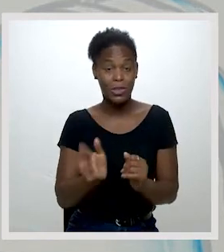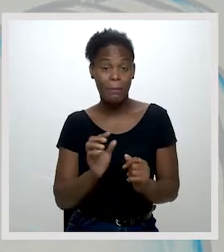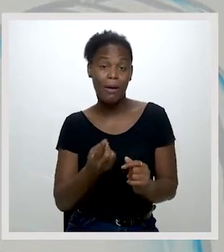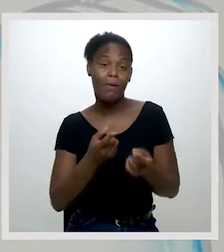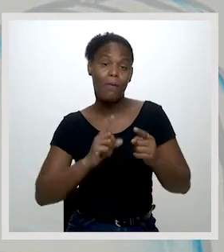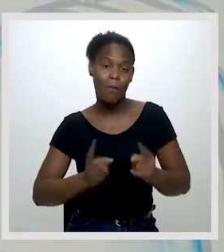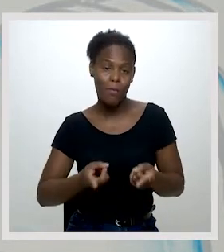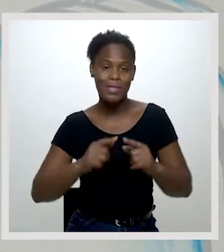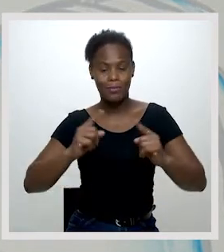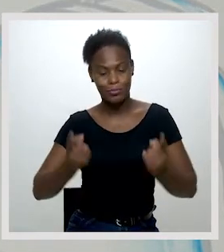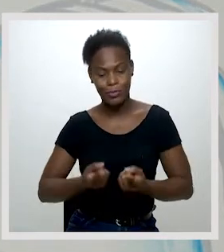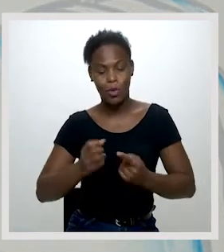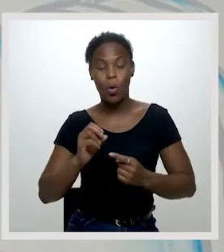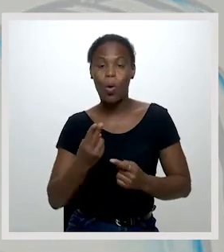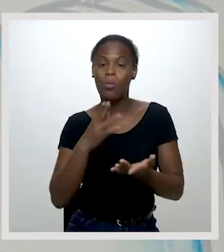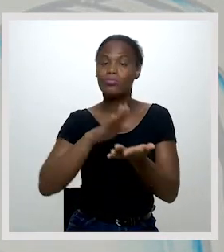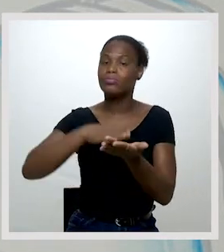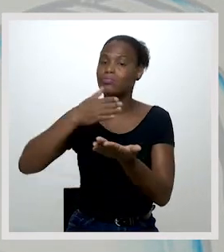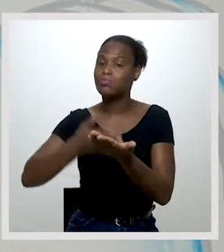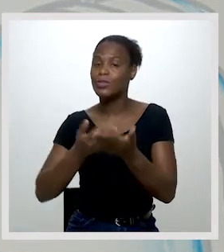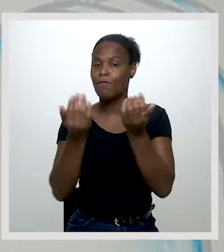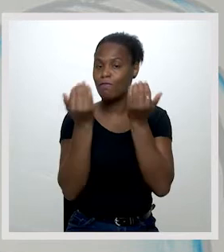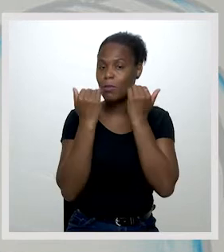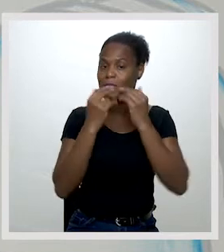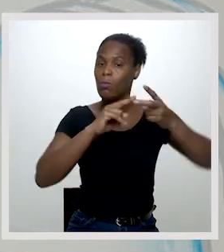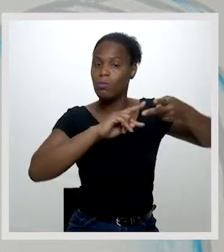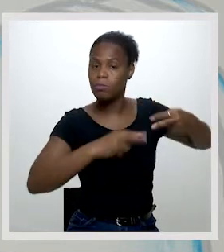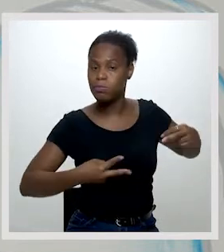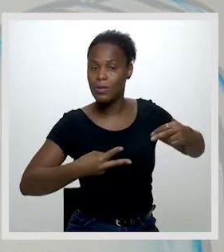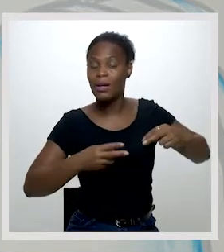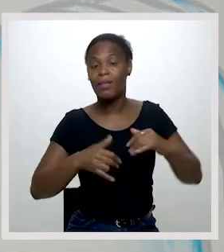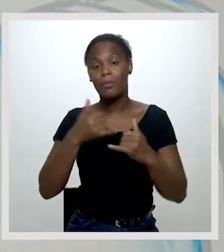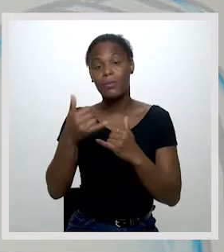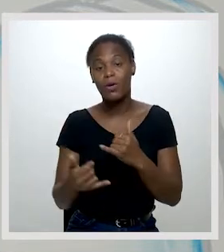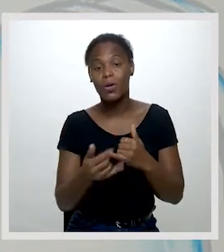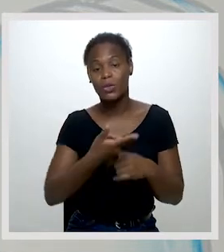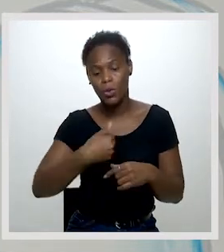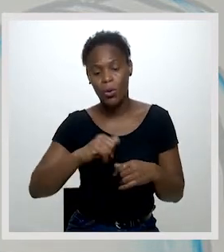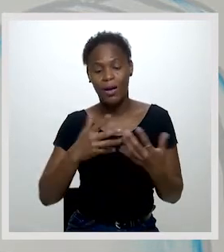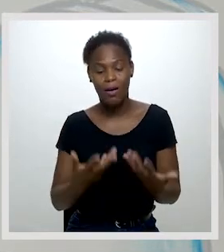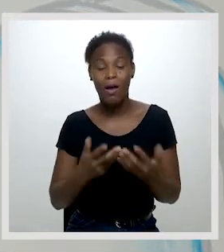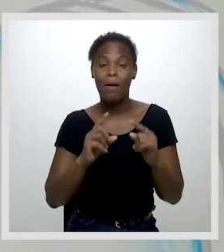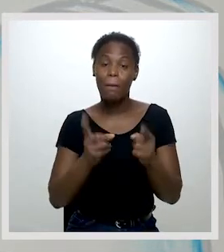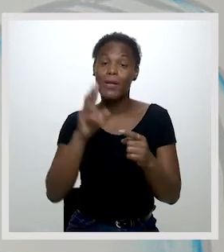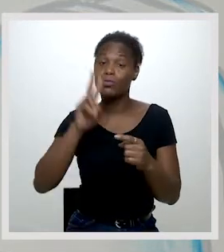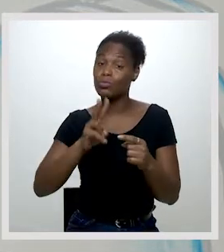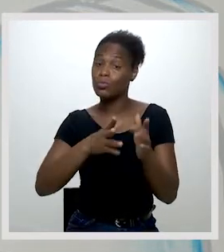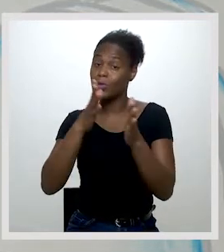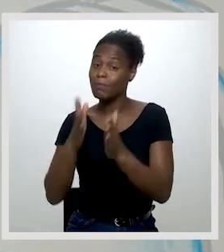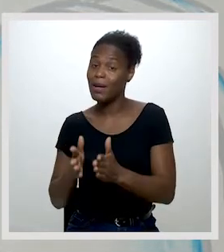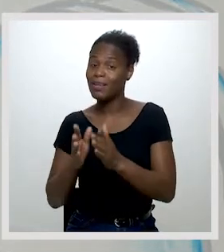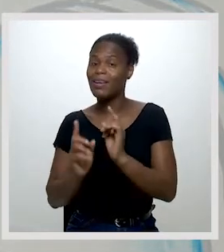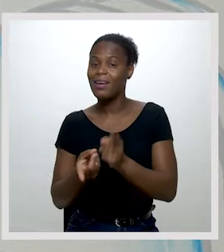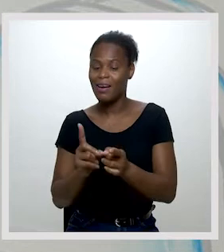a síntese ou a tradução da informação genética. E, a partir dali, passamos agora para a segunda etapa, que é a